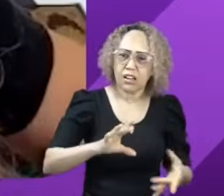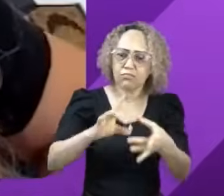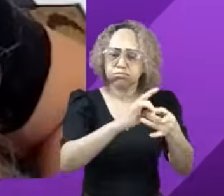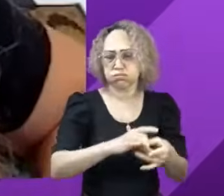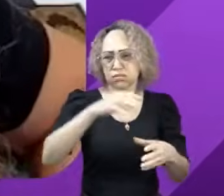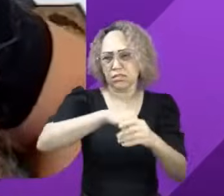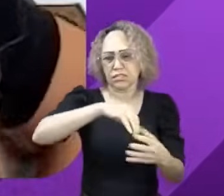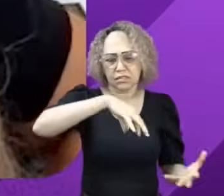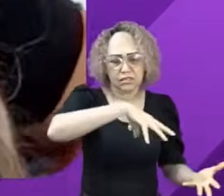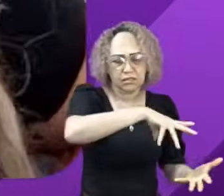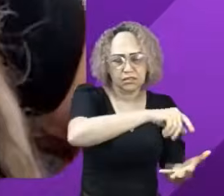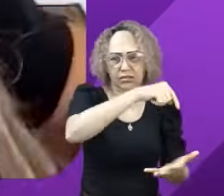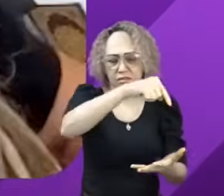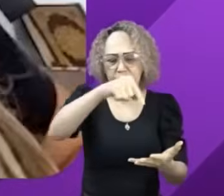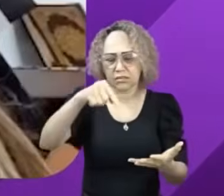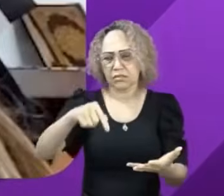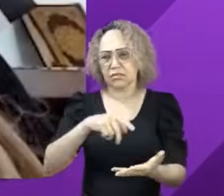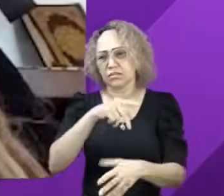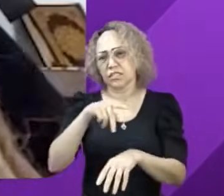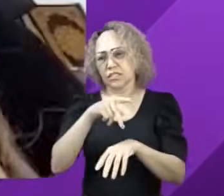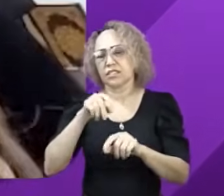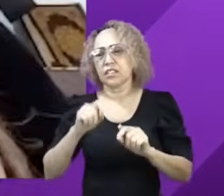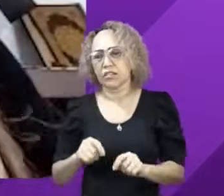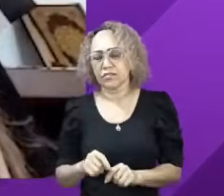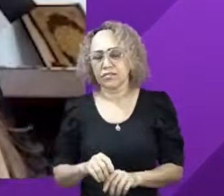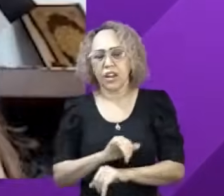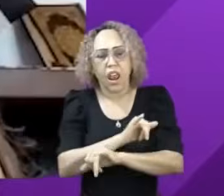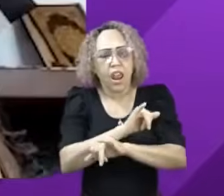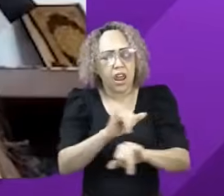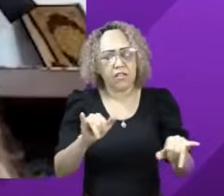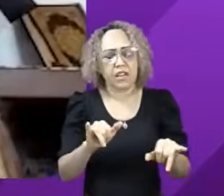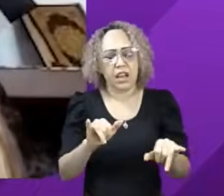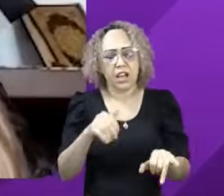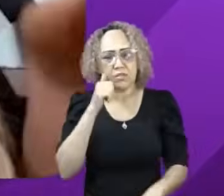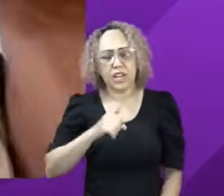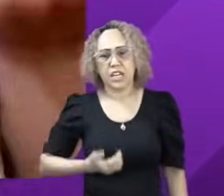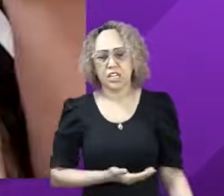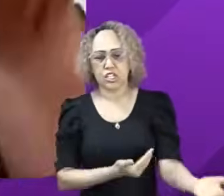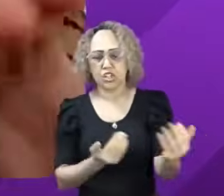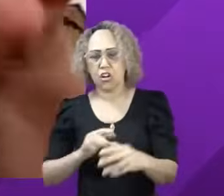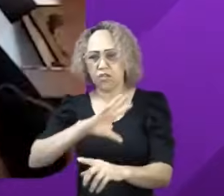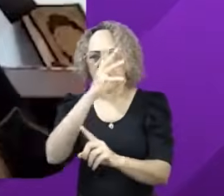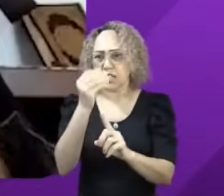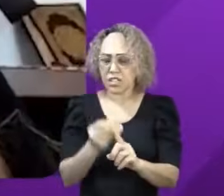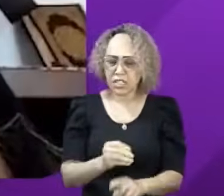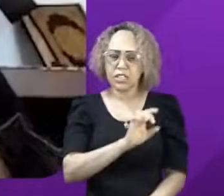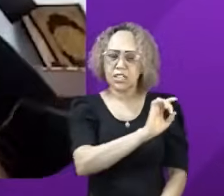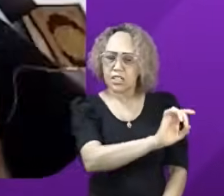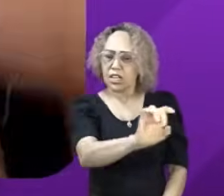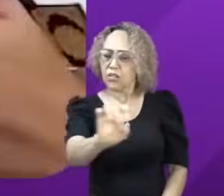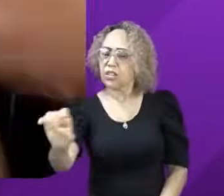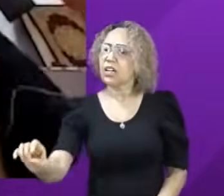quero lembrar as mulheres jovens e artistas que cada uma delas é uma